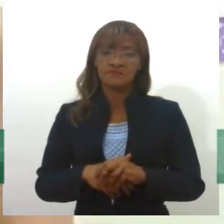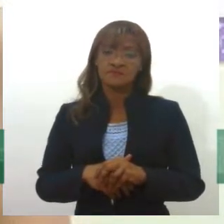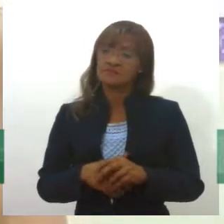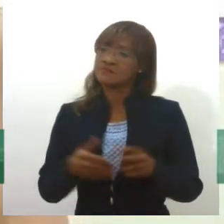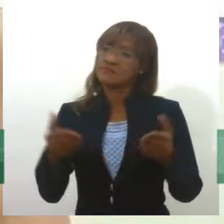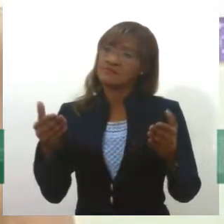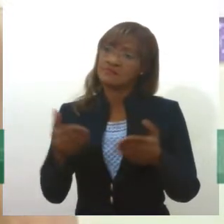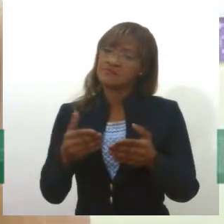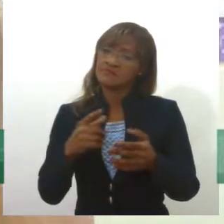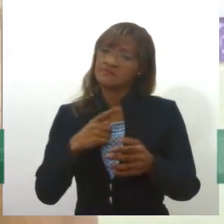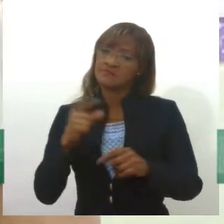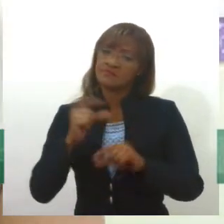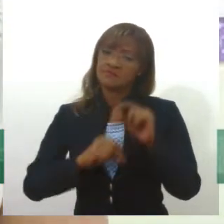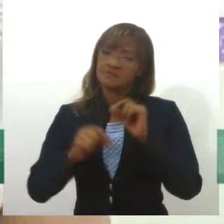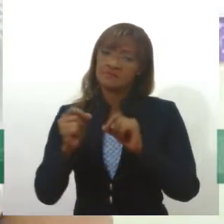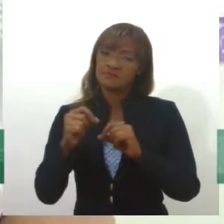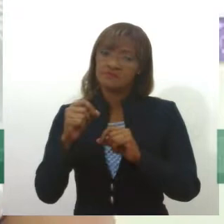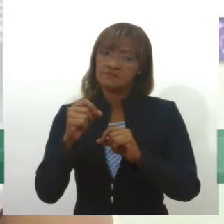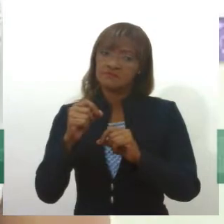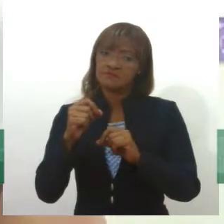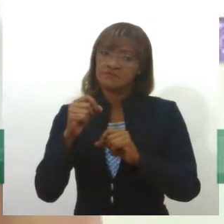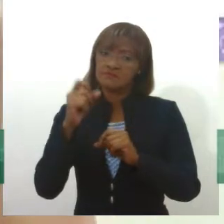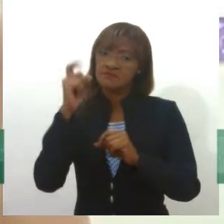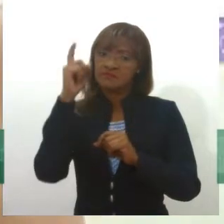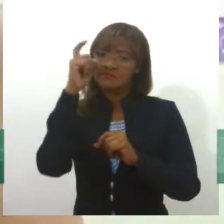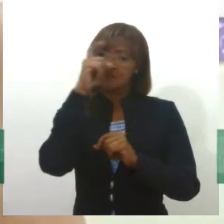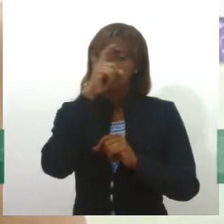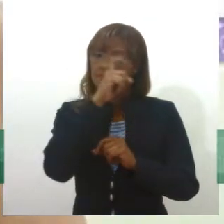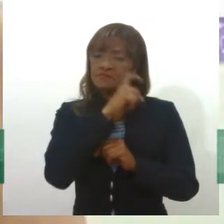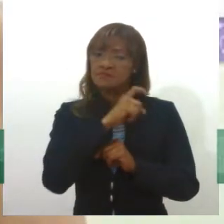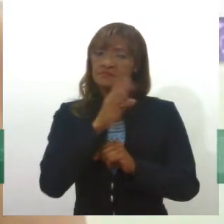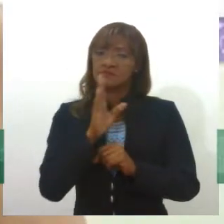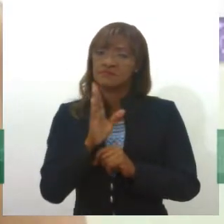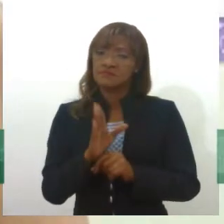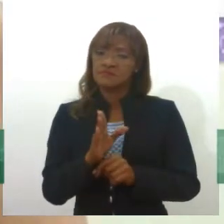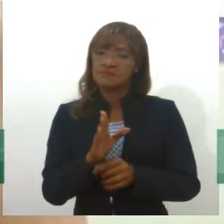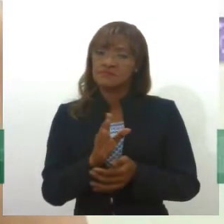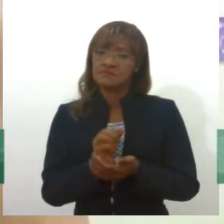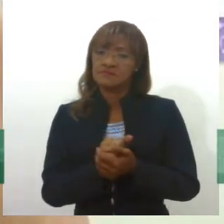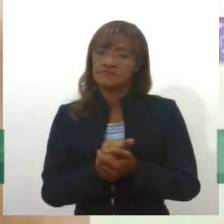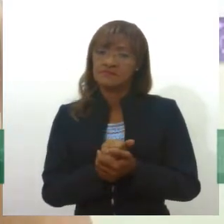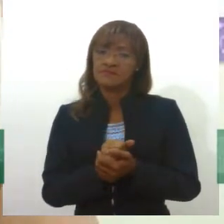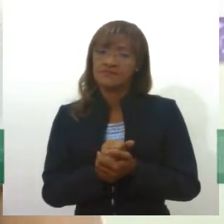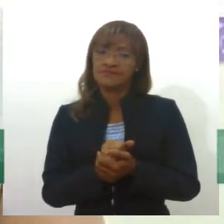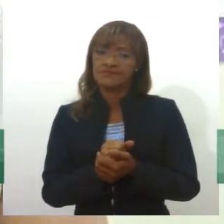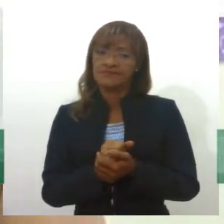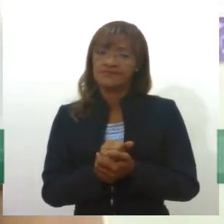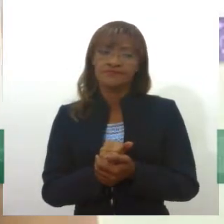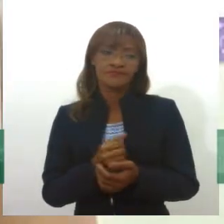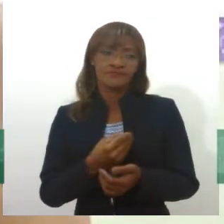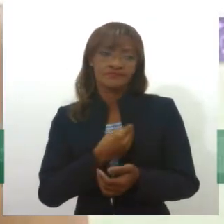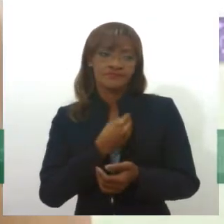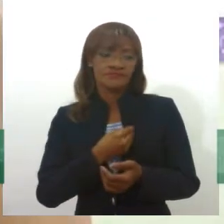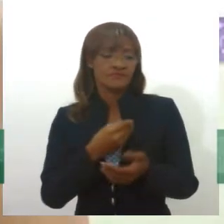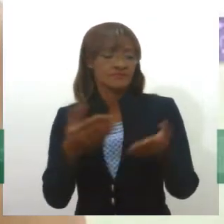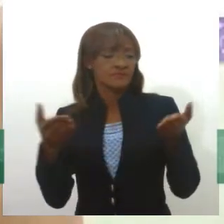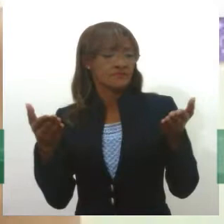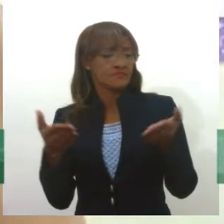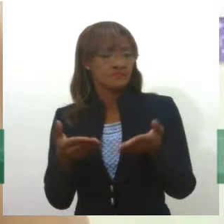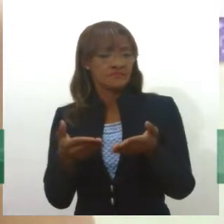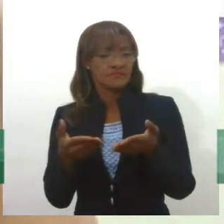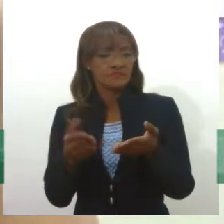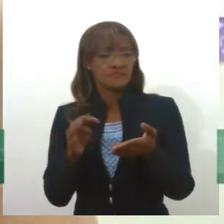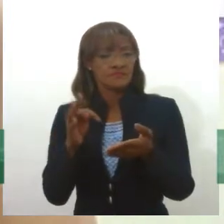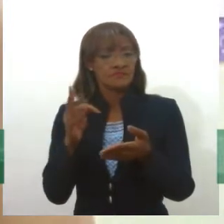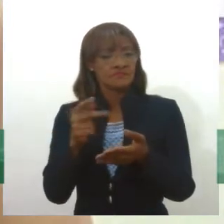deficiência, a subrepresentação das mulheres, é uma questão que interfere frontalmente na condição de vida das mulheres,